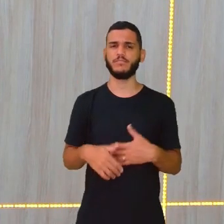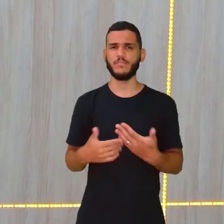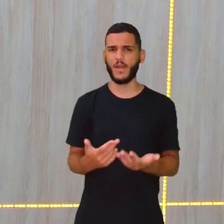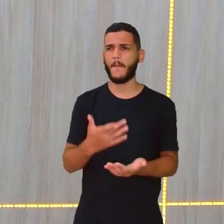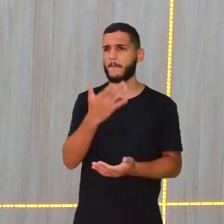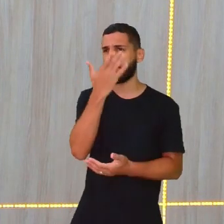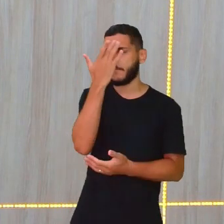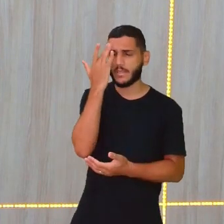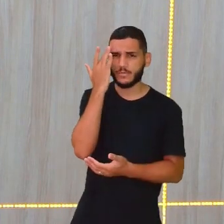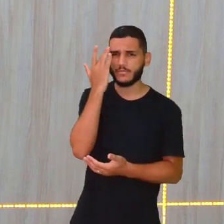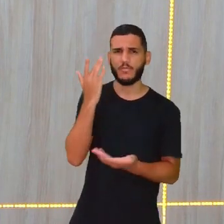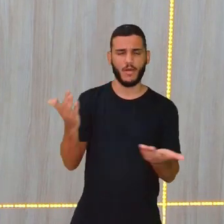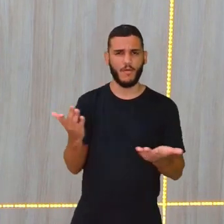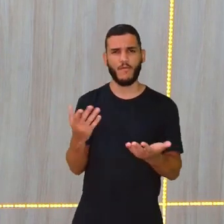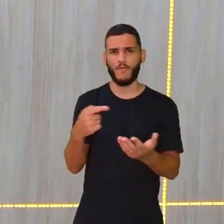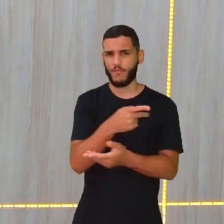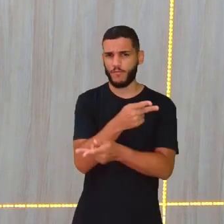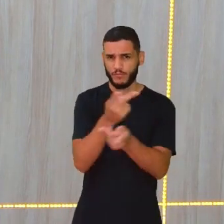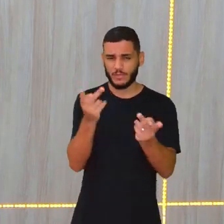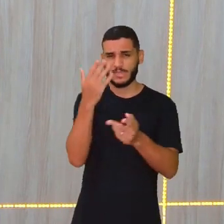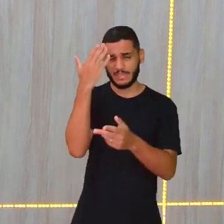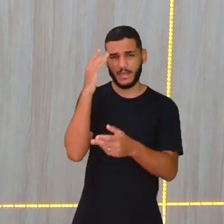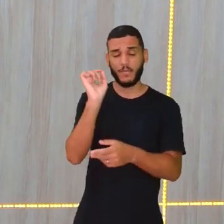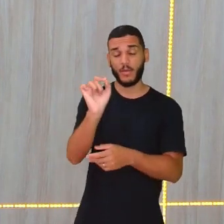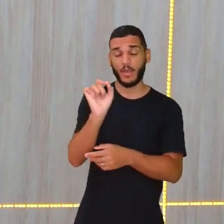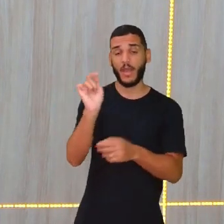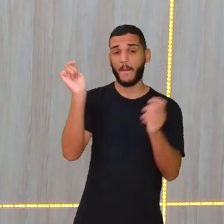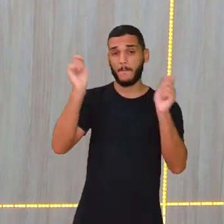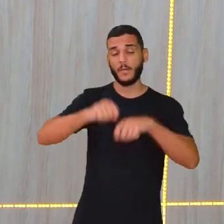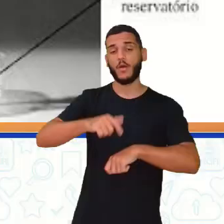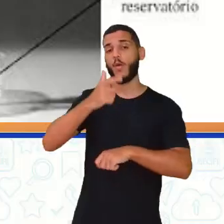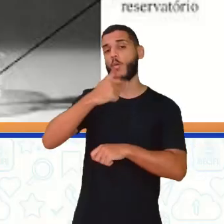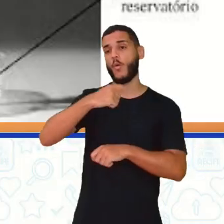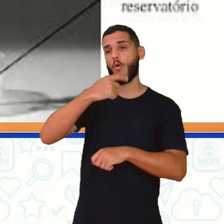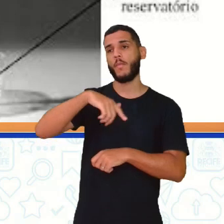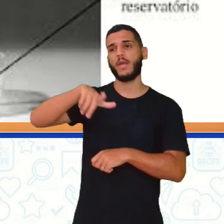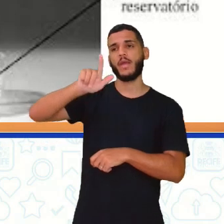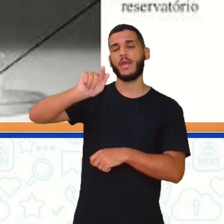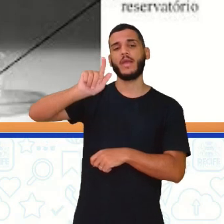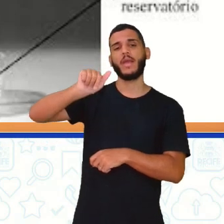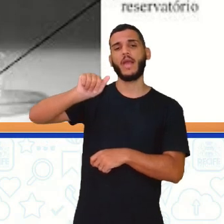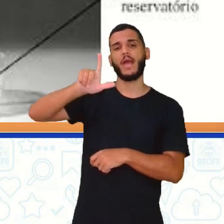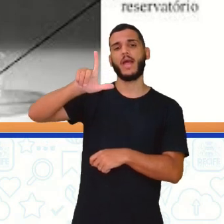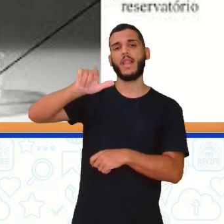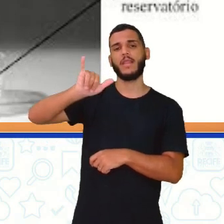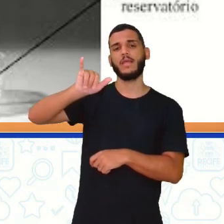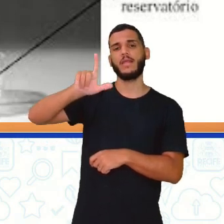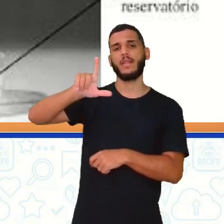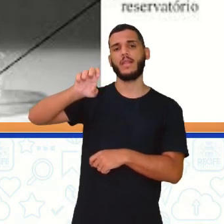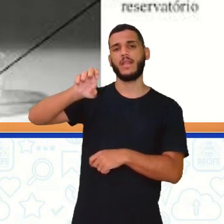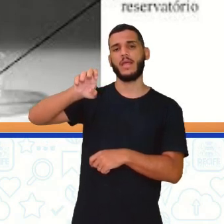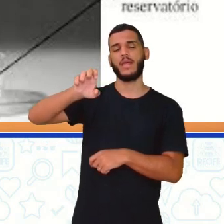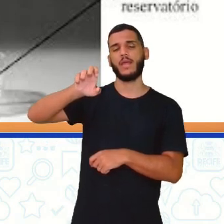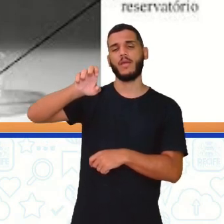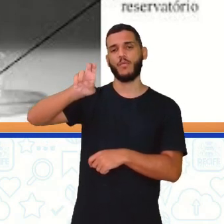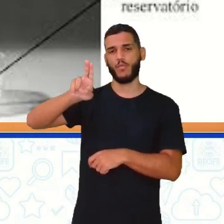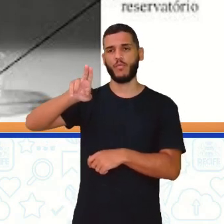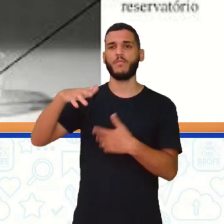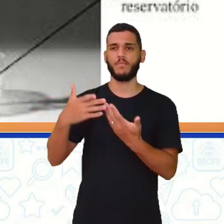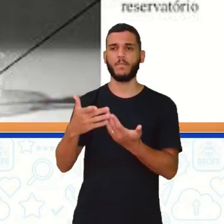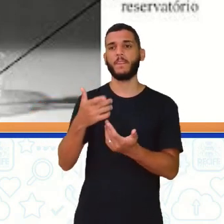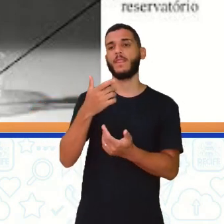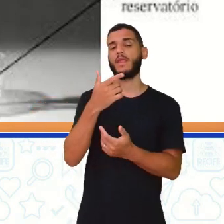isso, né, só foi possível graças a Galileu Galilei em 1597.